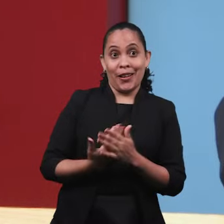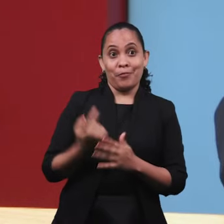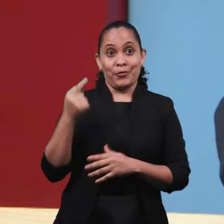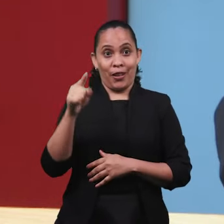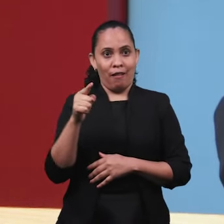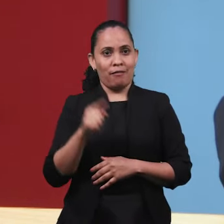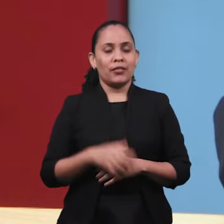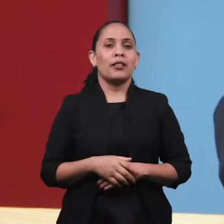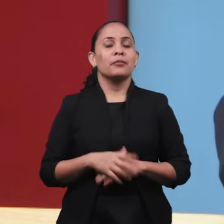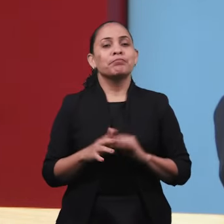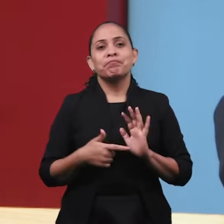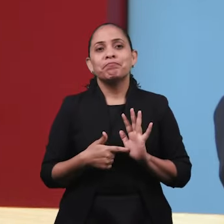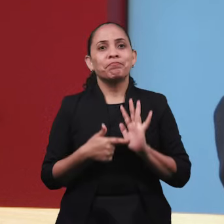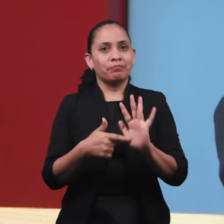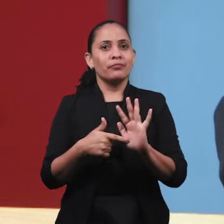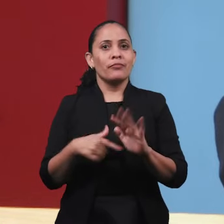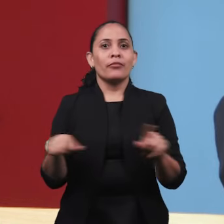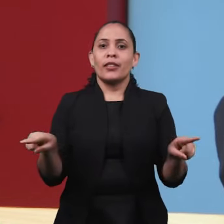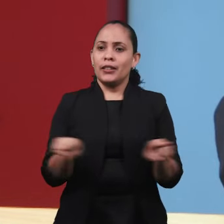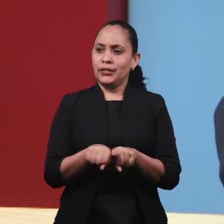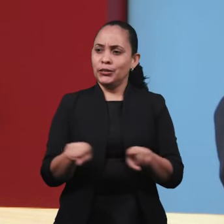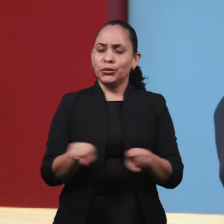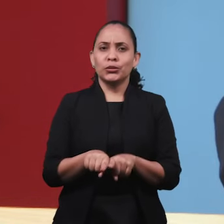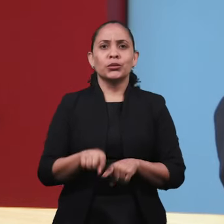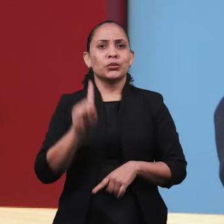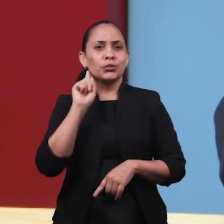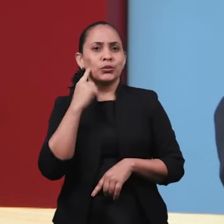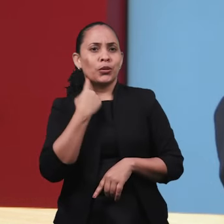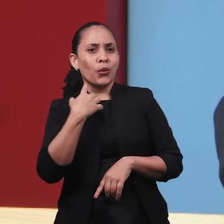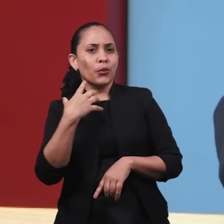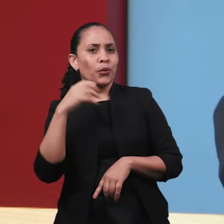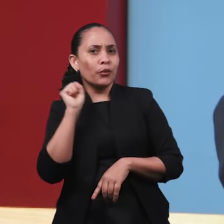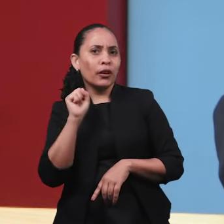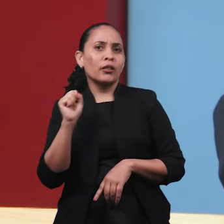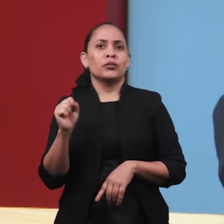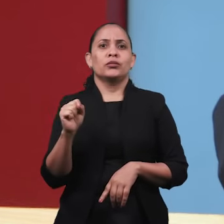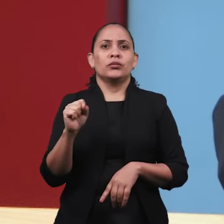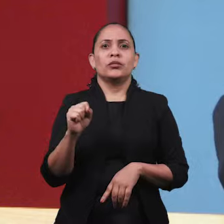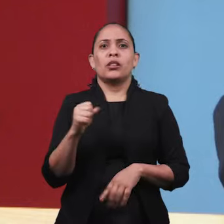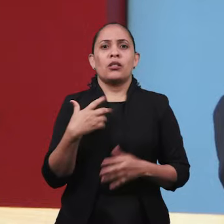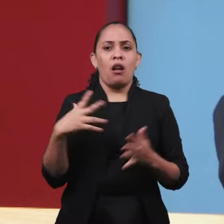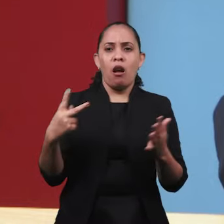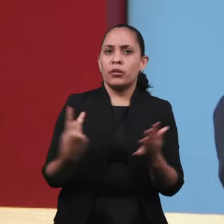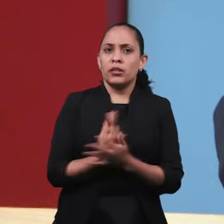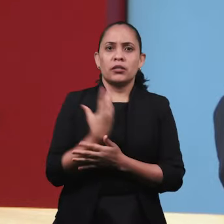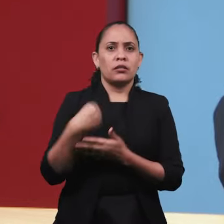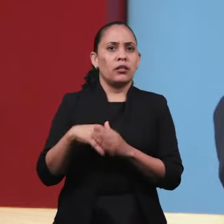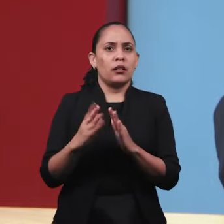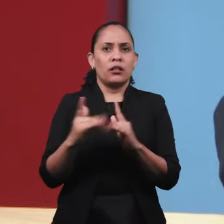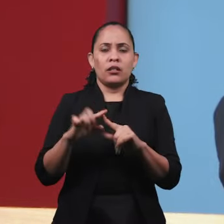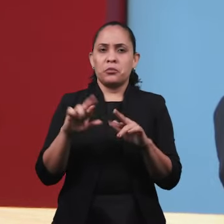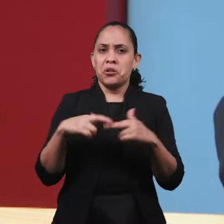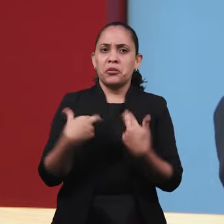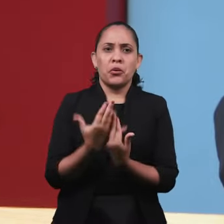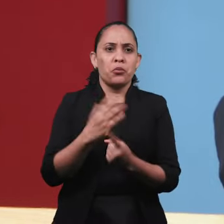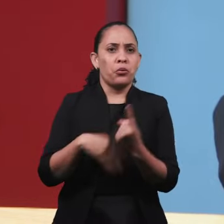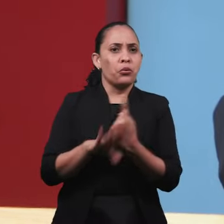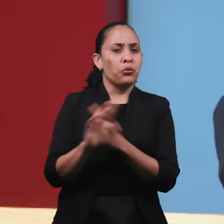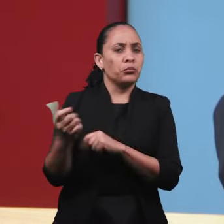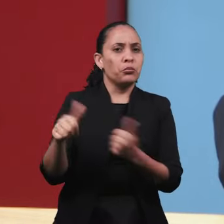ali para intermediar entre os ouvintes e o surdo. Seja o que está acontecendo na igreja, uma reunião, um